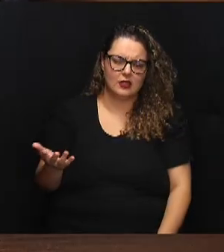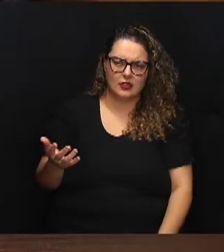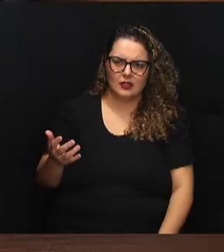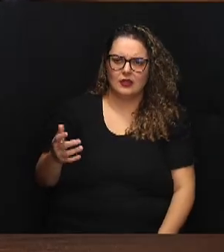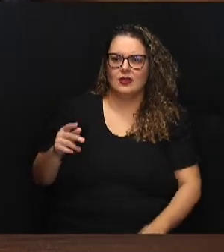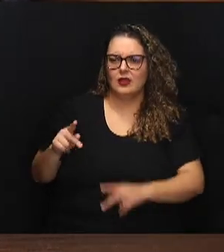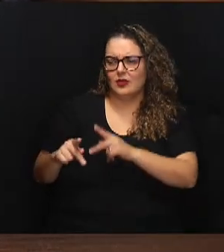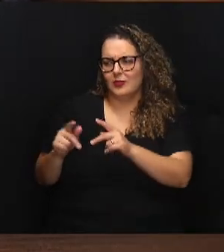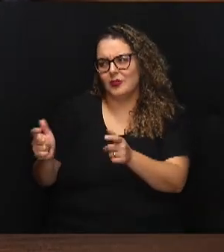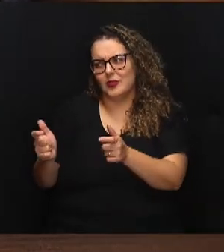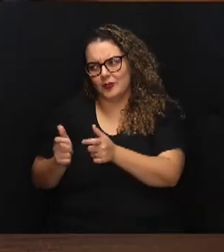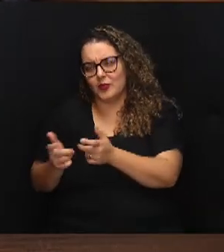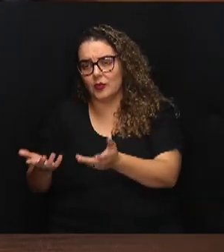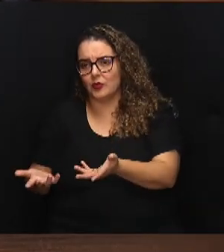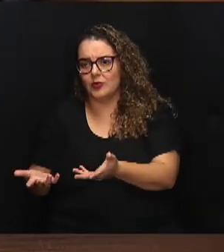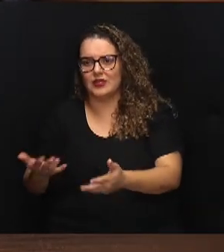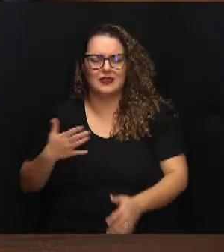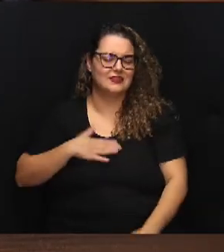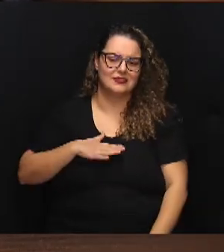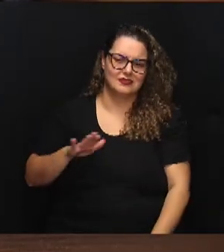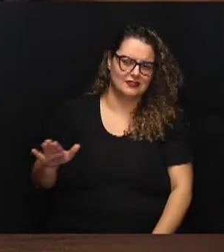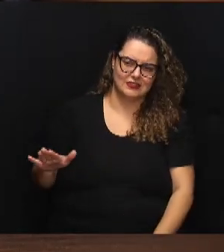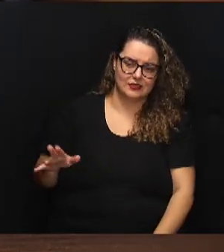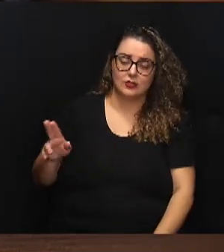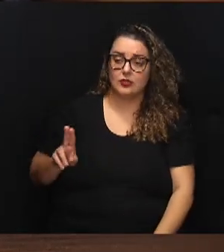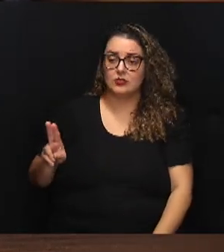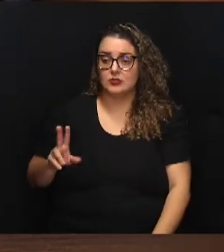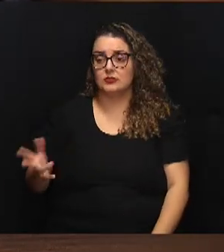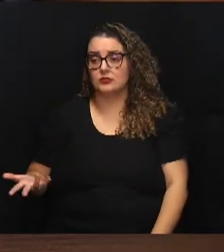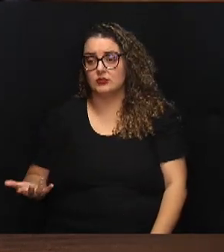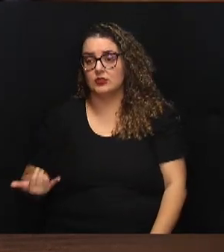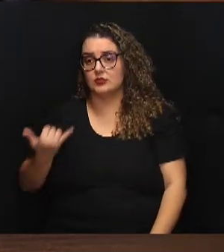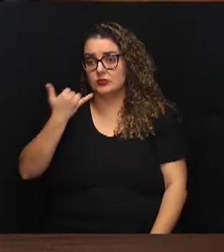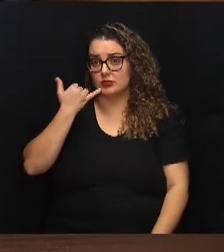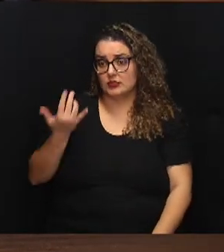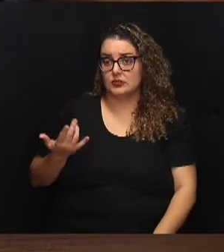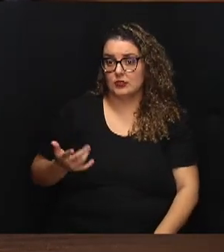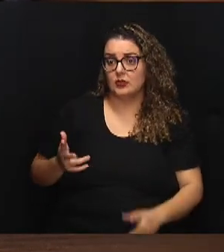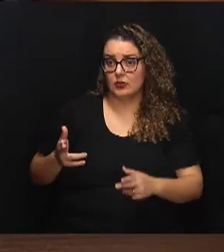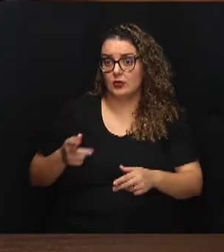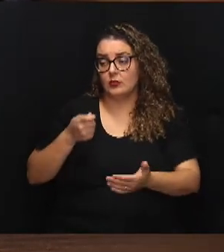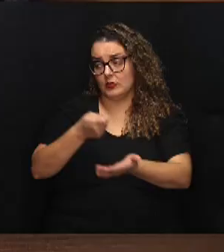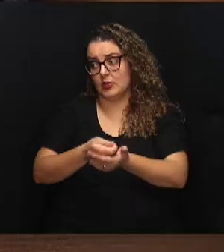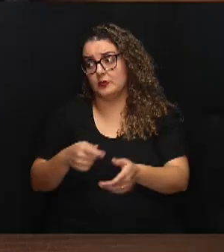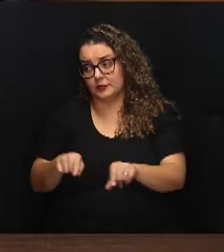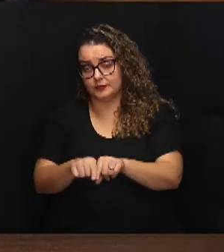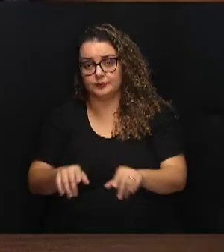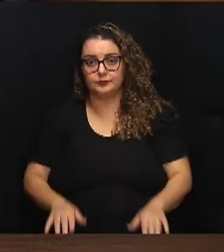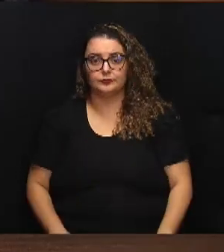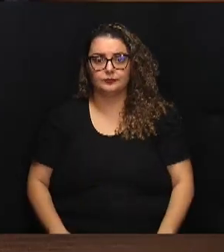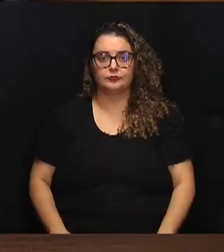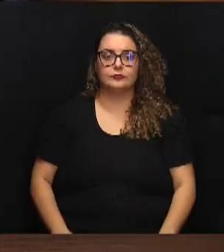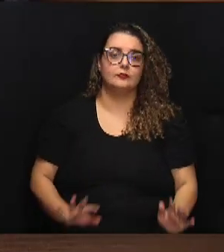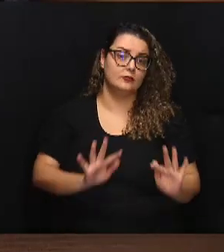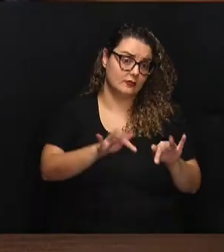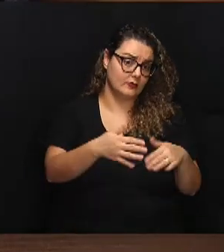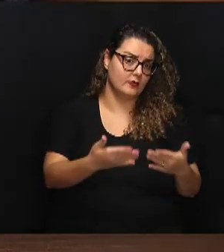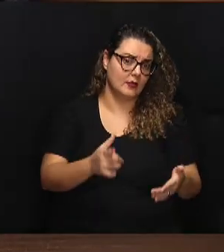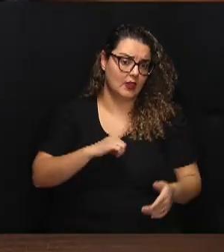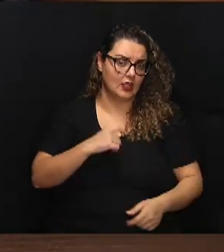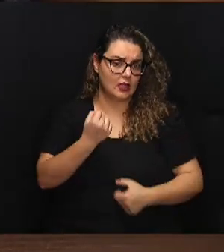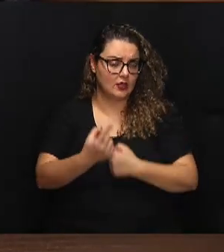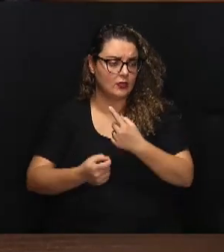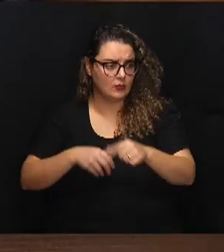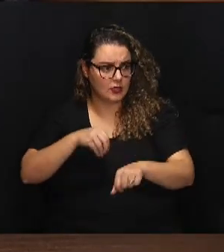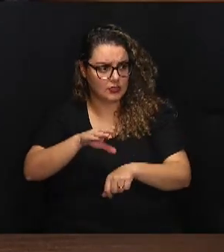muito pequena, né? Que não utiliza hoje o celular, inclusive como meio de pagamento. Rinaldo, para a gente finalizar aqui, tem mais alguma dica